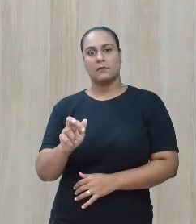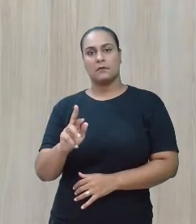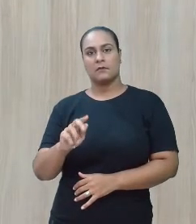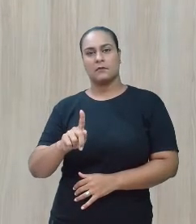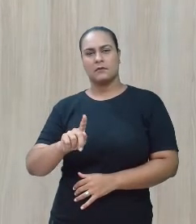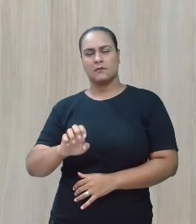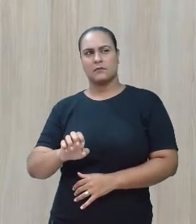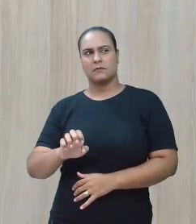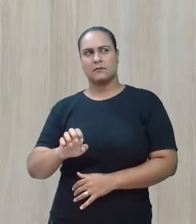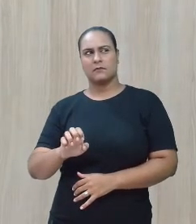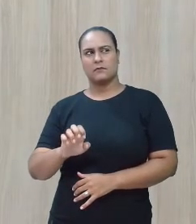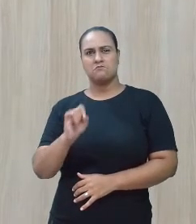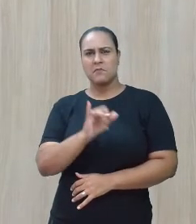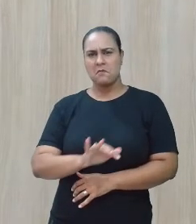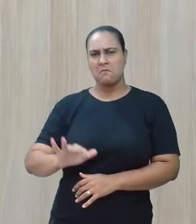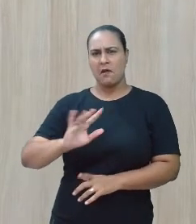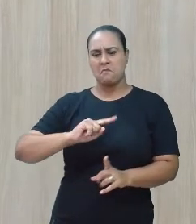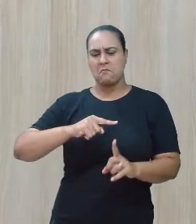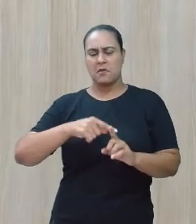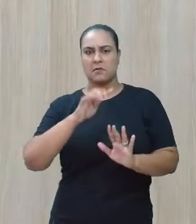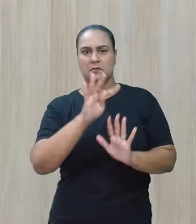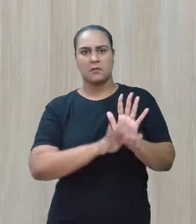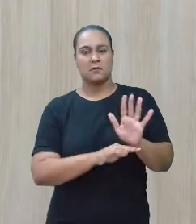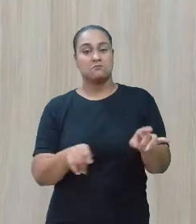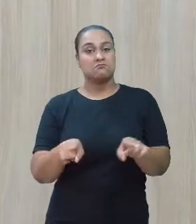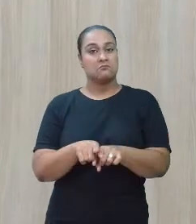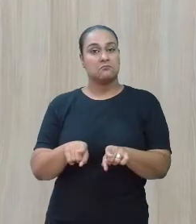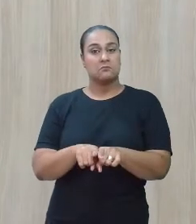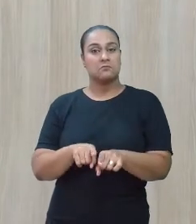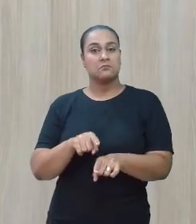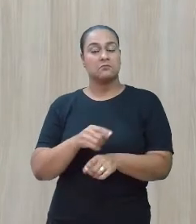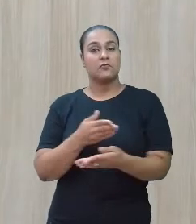e texto também? O que vocês acham?